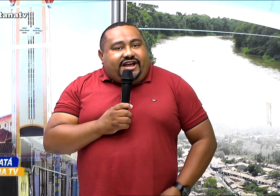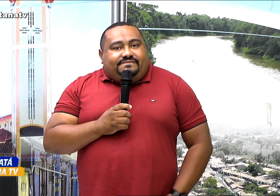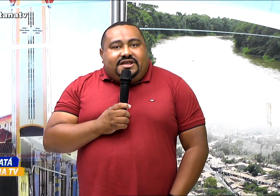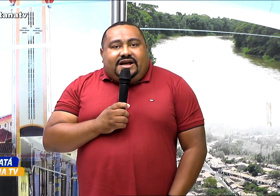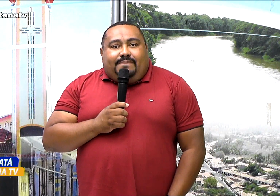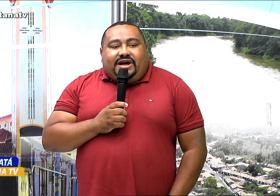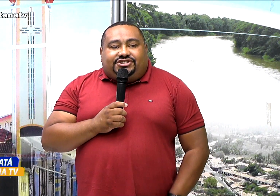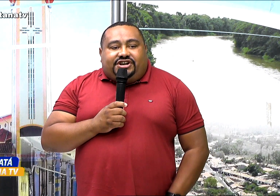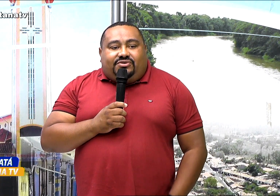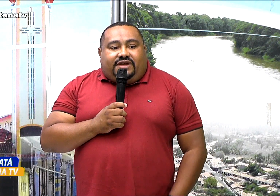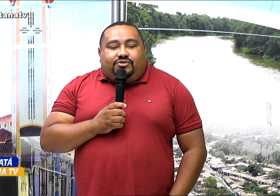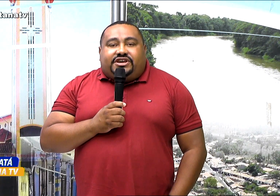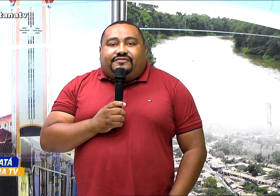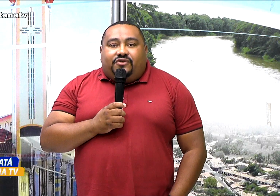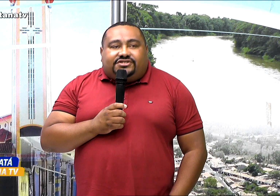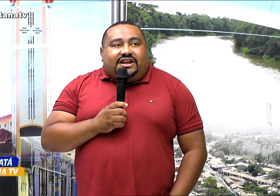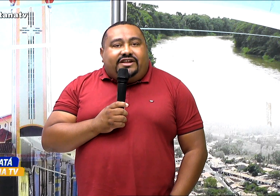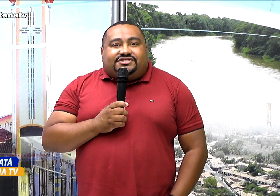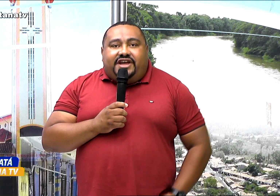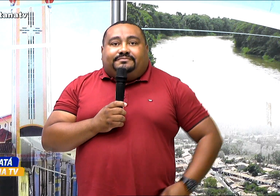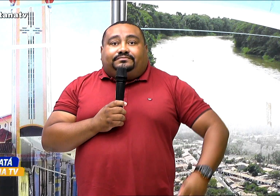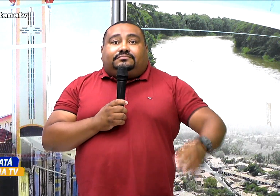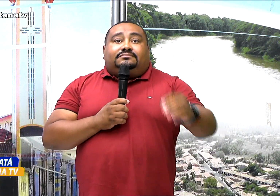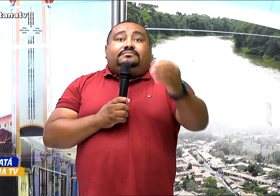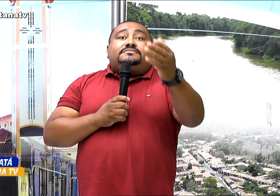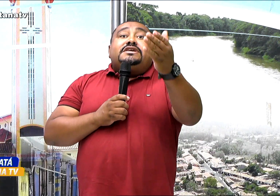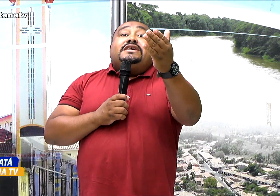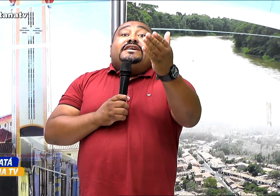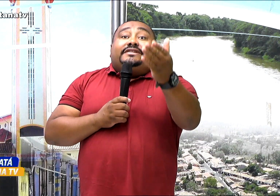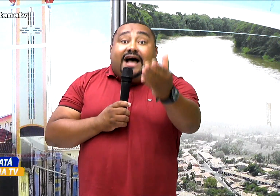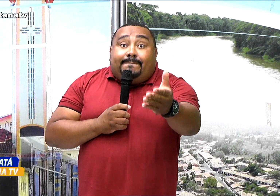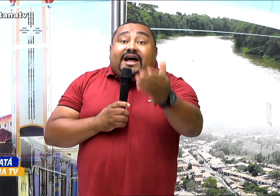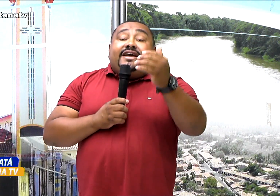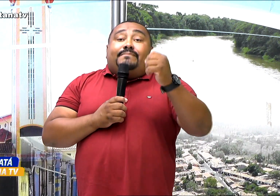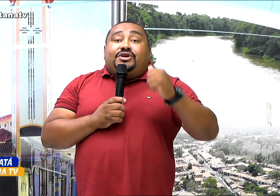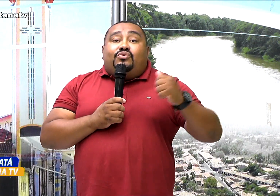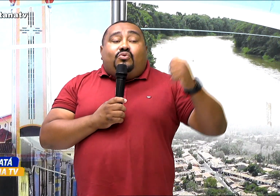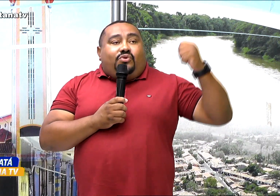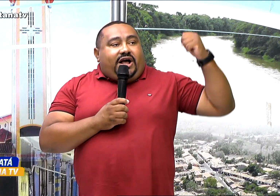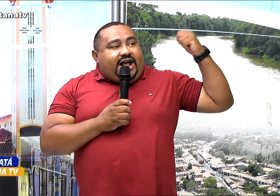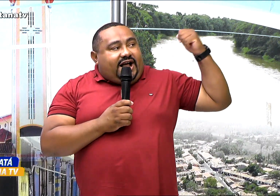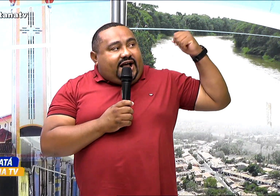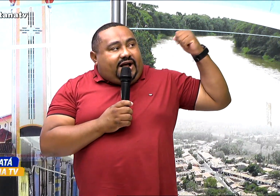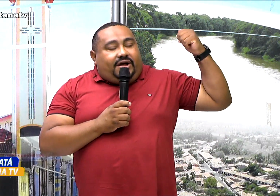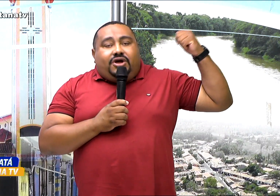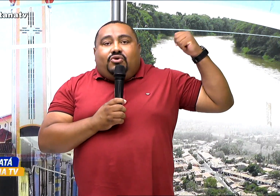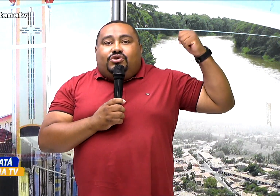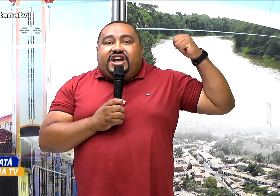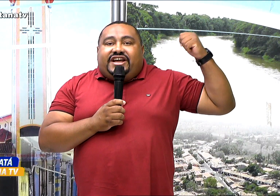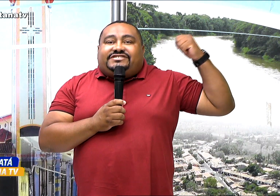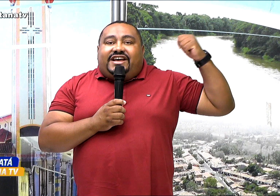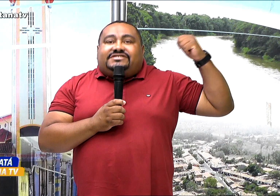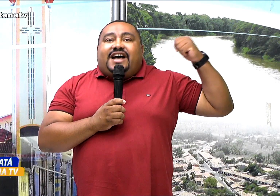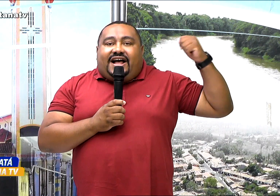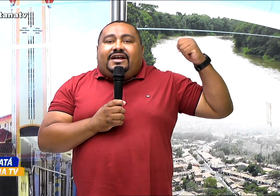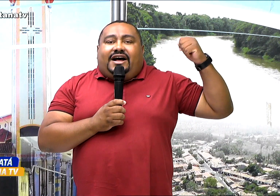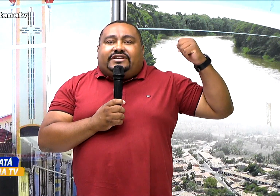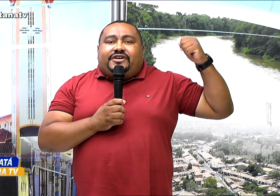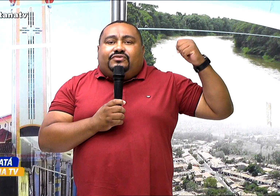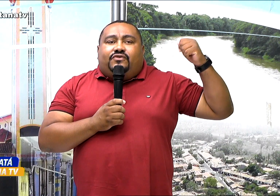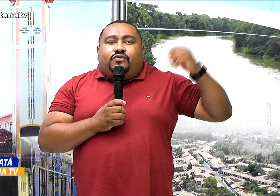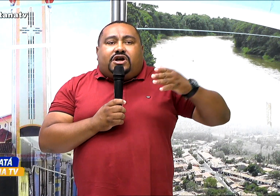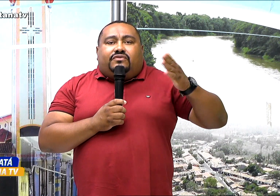sai do buraco se não quiser a partir de agora porque força lá eles têm dá para reabrir o INSS